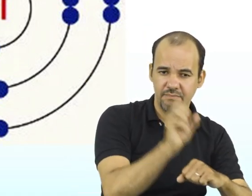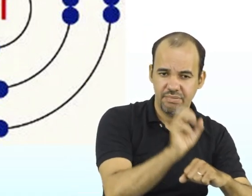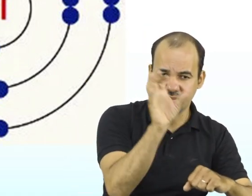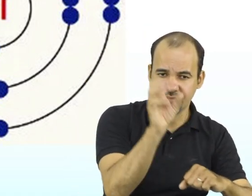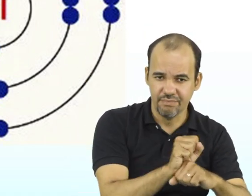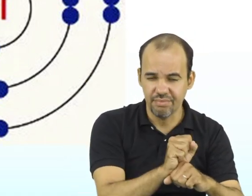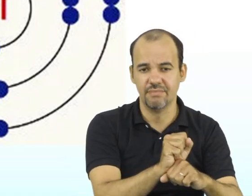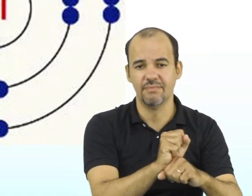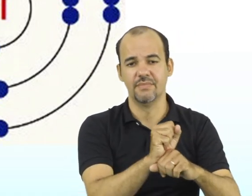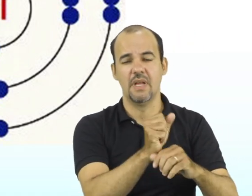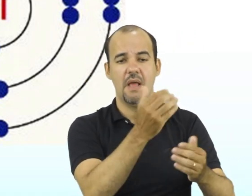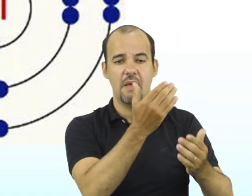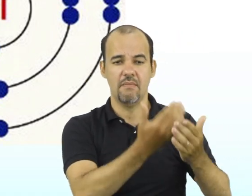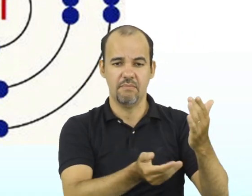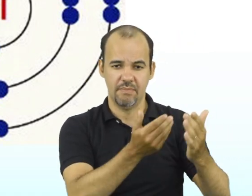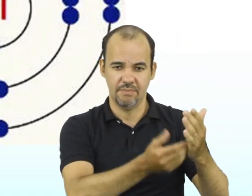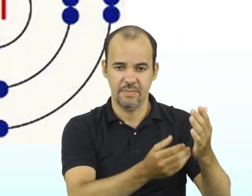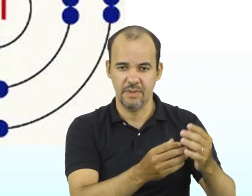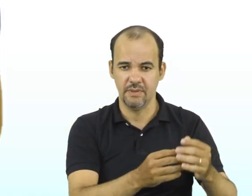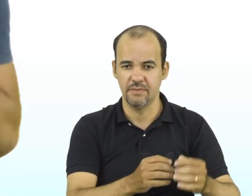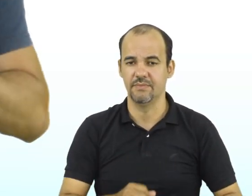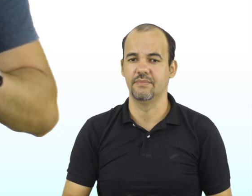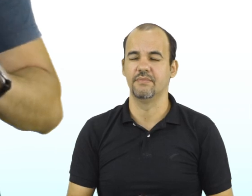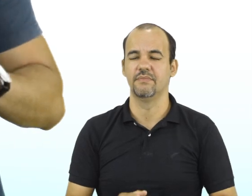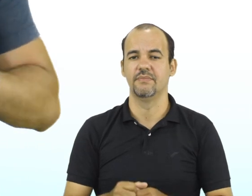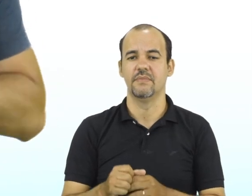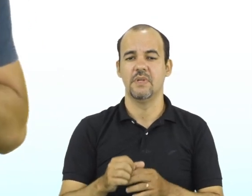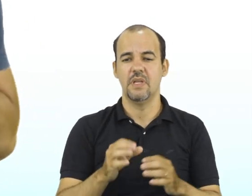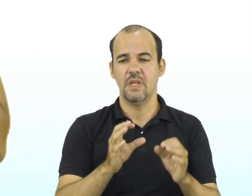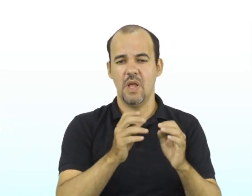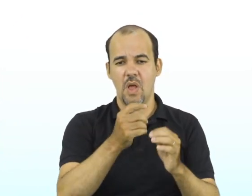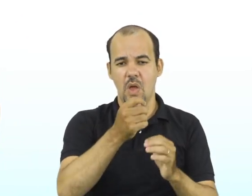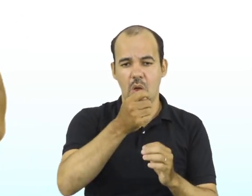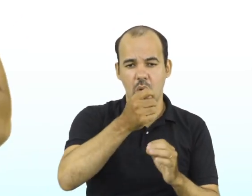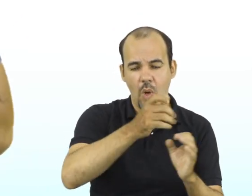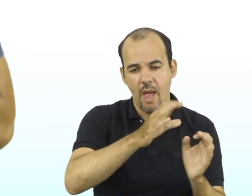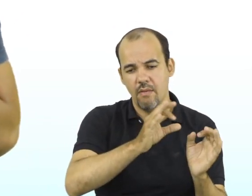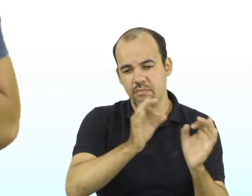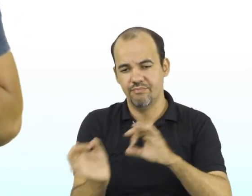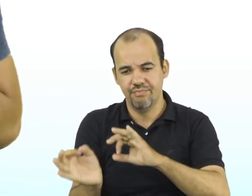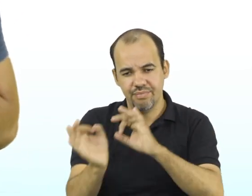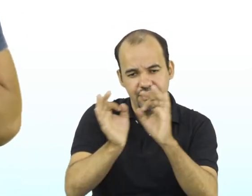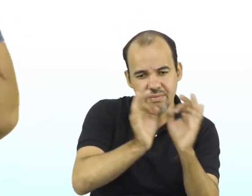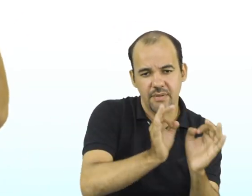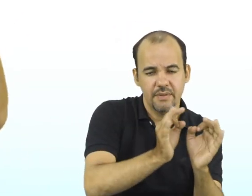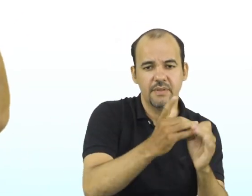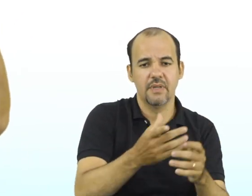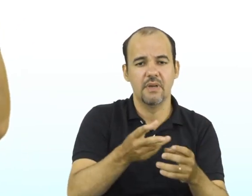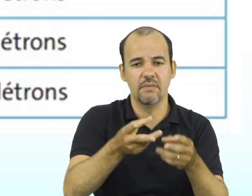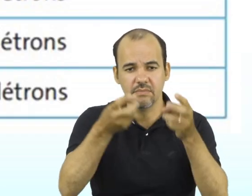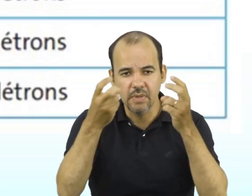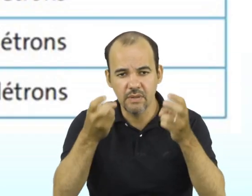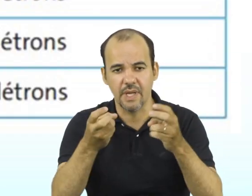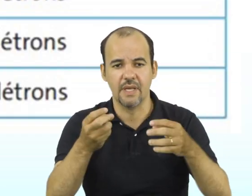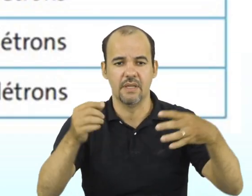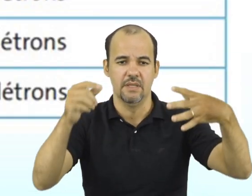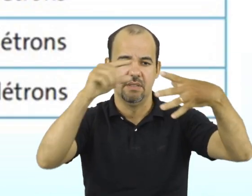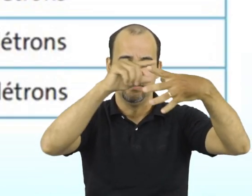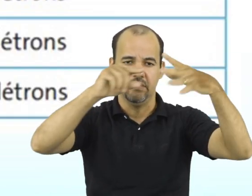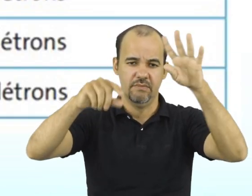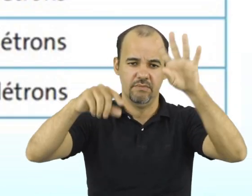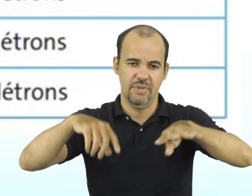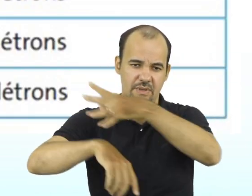print. Beleza? E aqui, para a gente estar já finalizando, chegando nos pontos finais, observe que esses